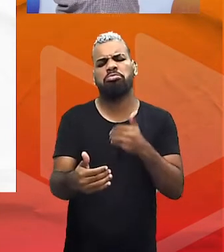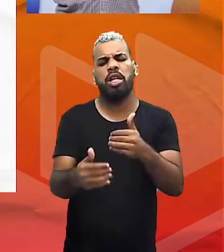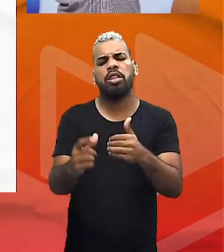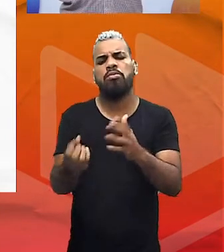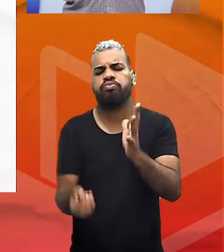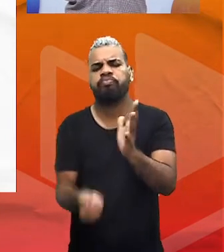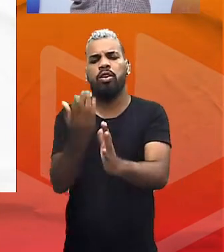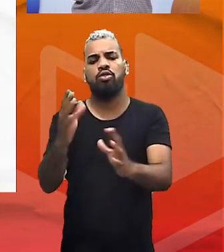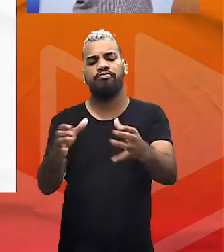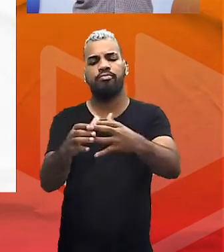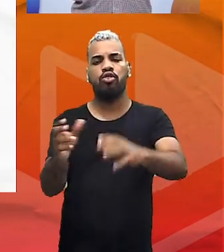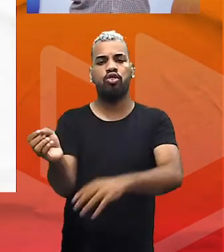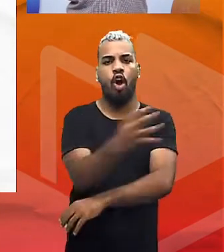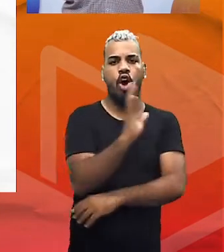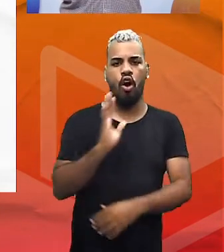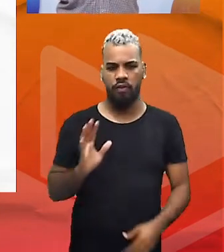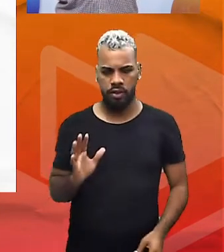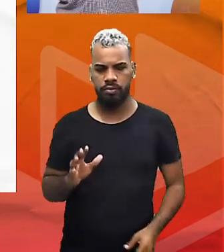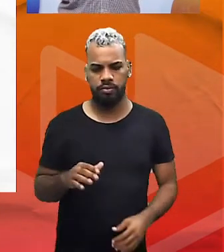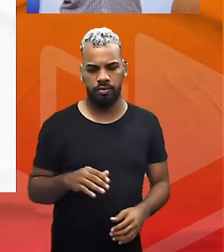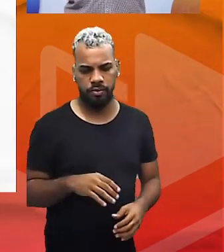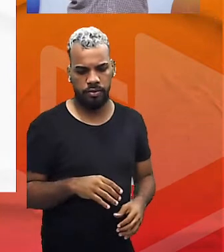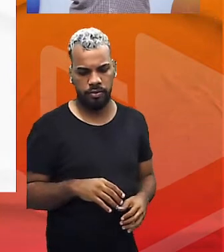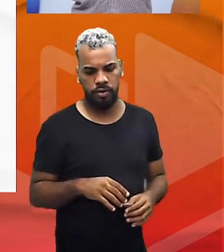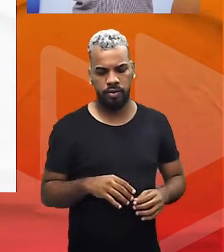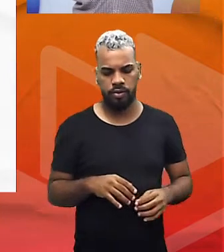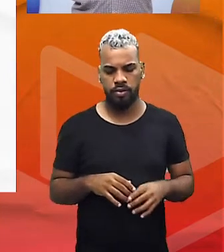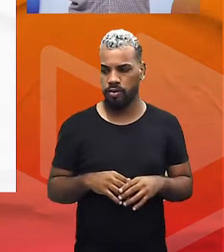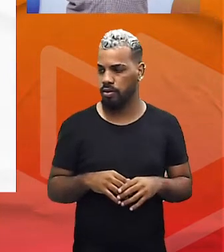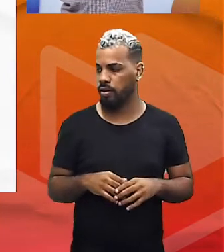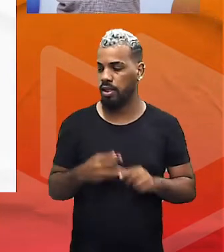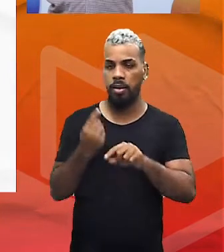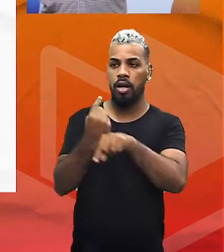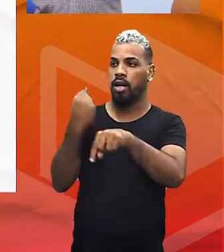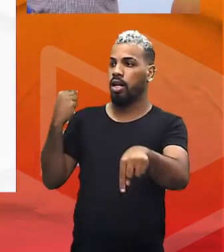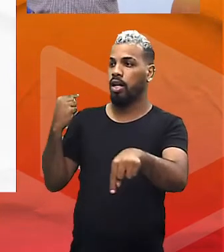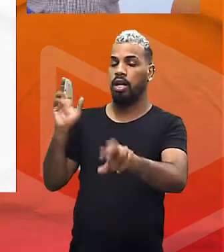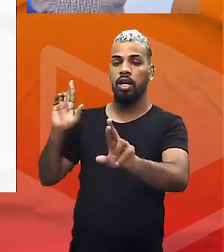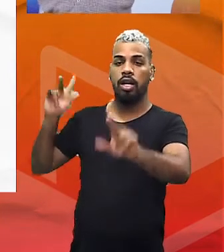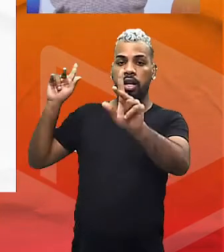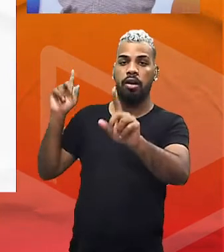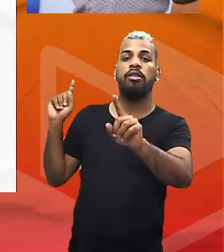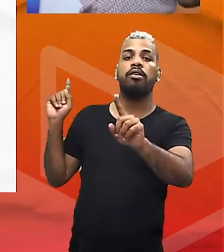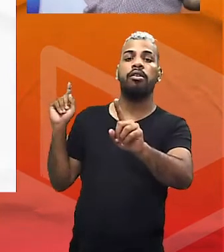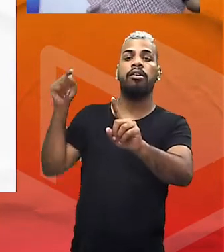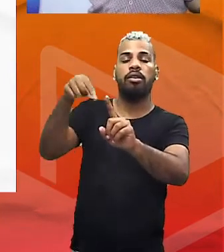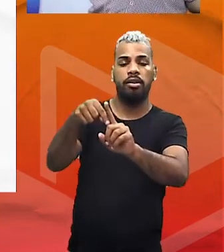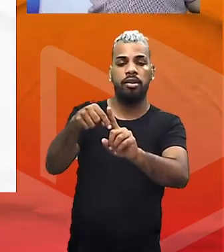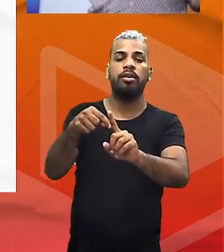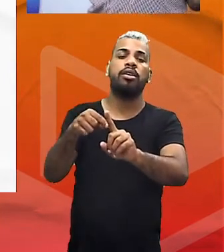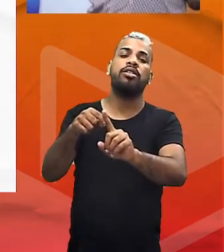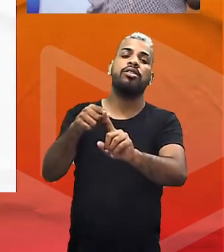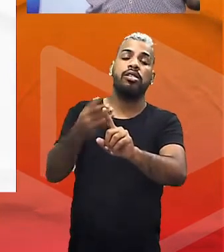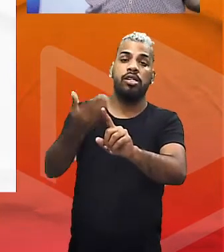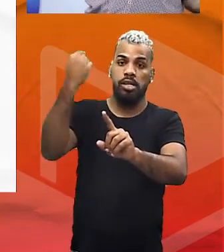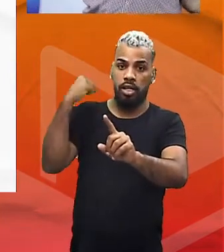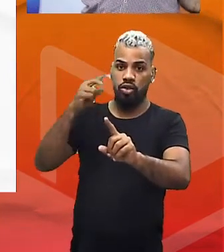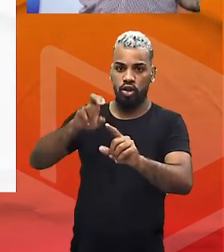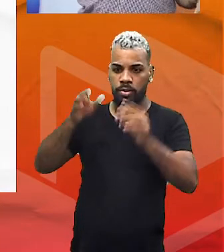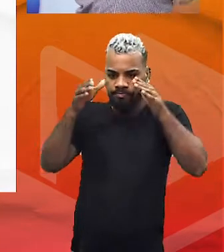nova, uma geração mais do que se diferenciava da anterior. A primeira geração, então, que foi aquela do idealismo, do